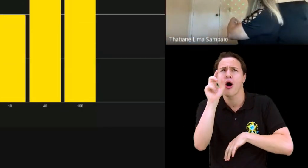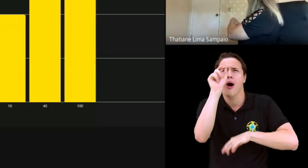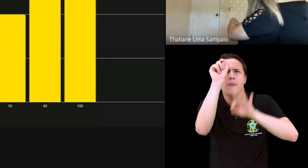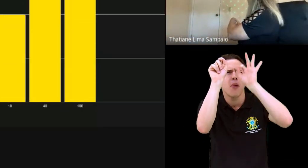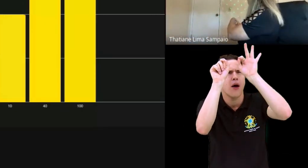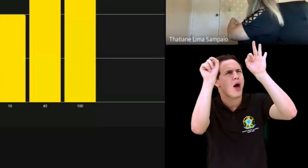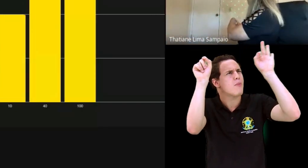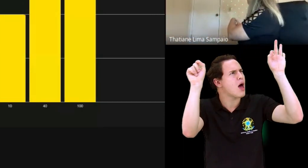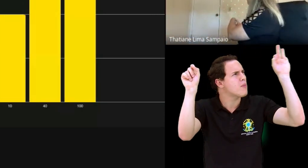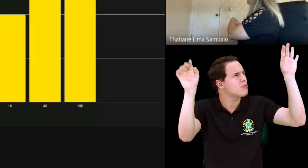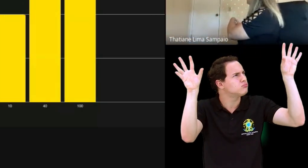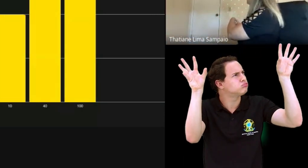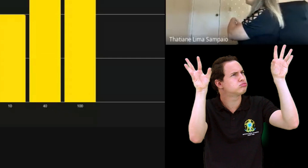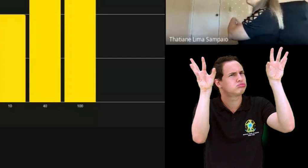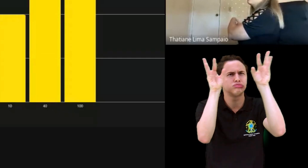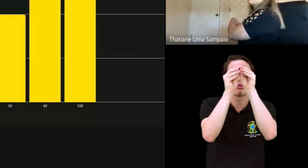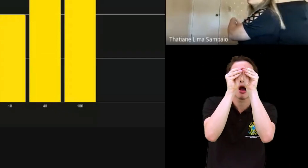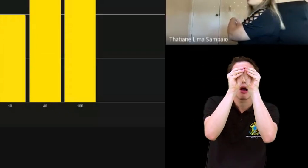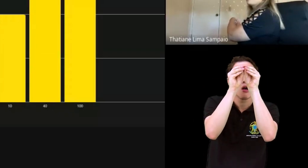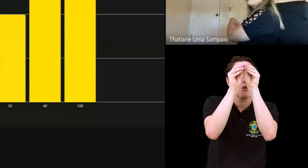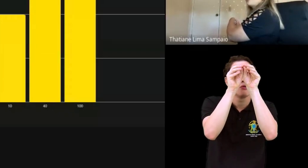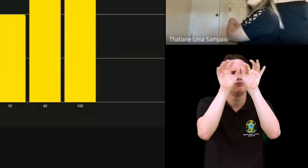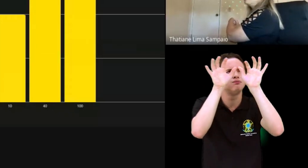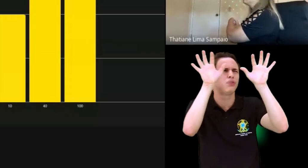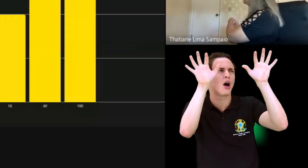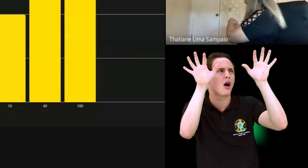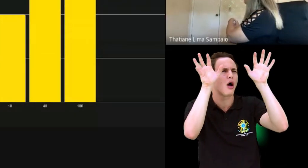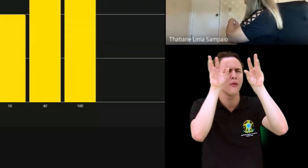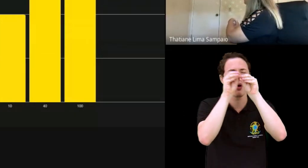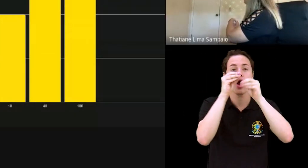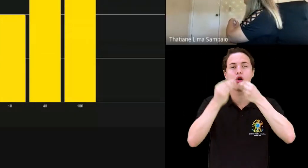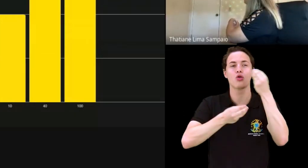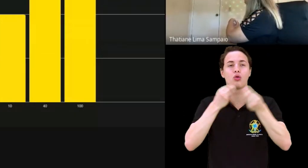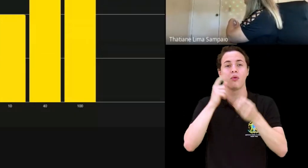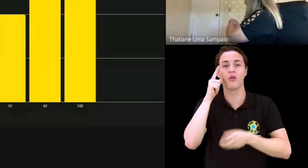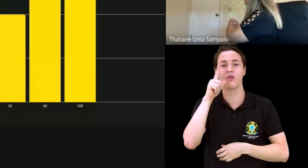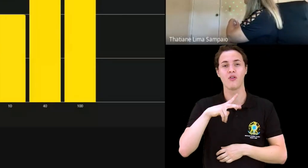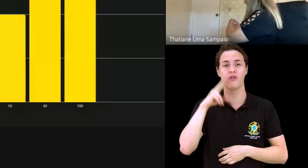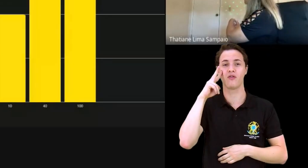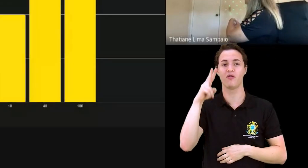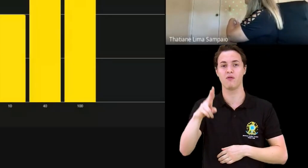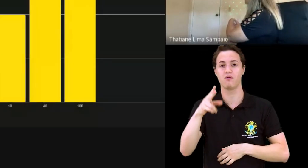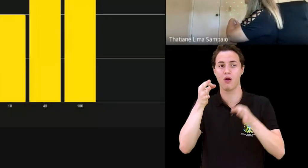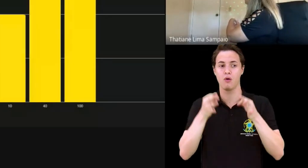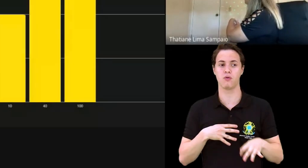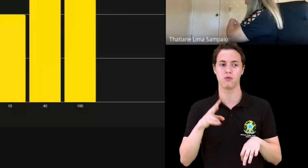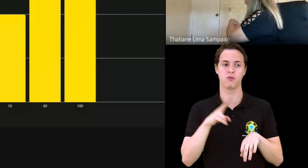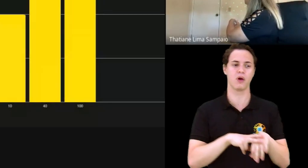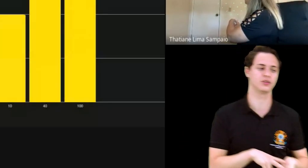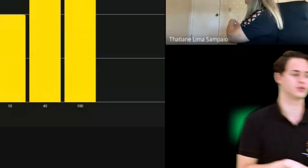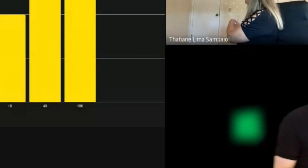pontos grudadinhos ou não, você não está vendo os pontos direitinho, que são aqueles mais esverdeados, que estão ali representando